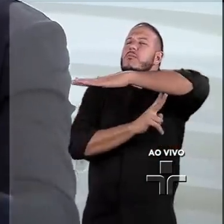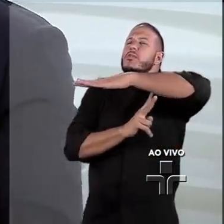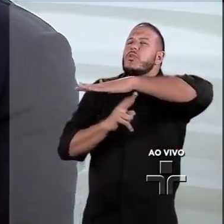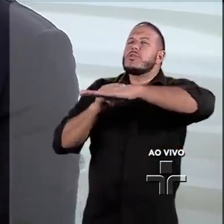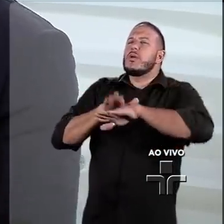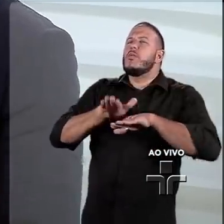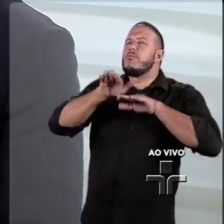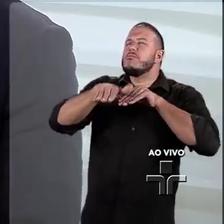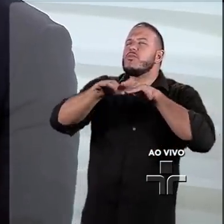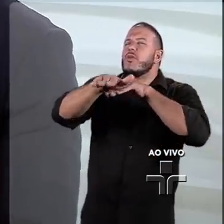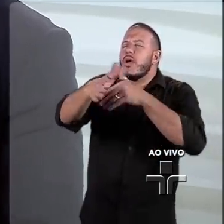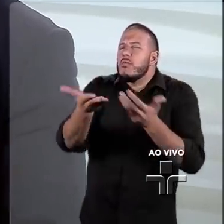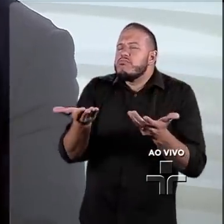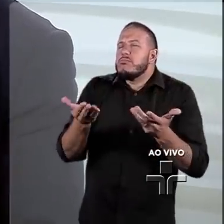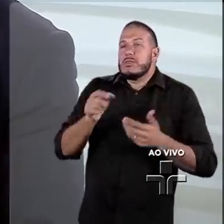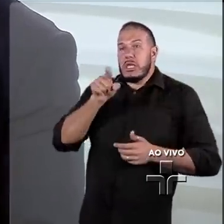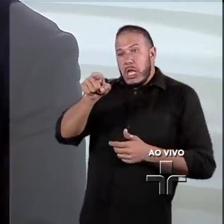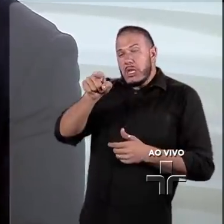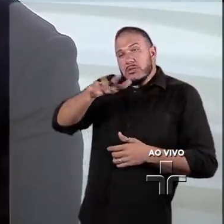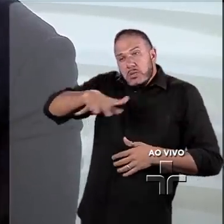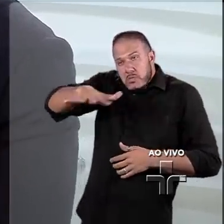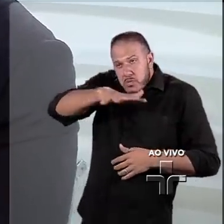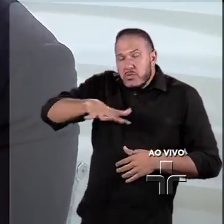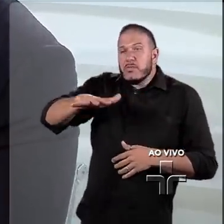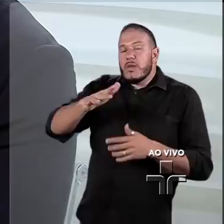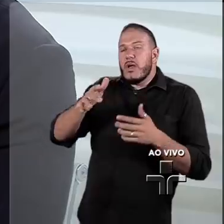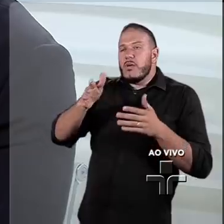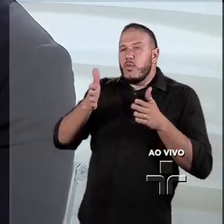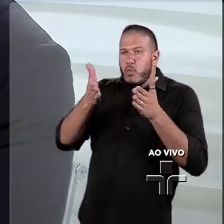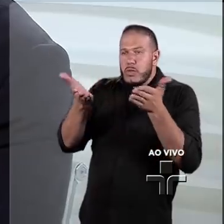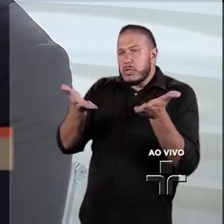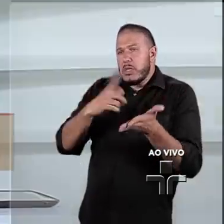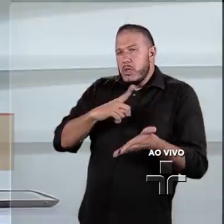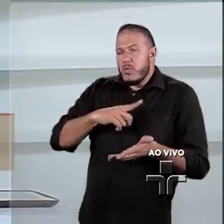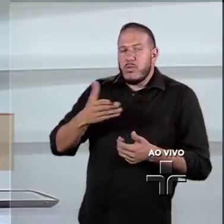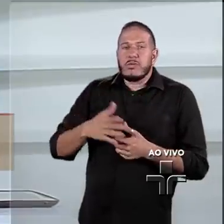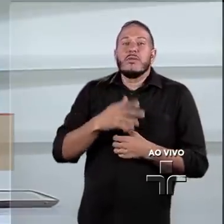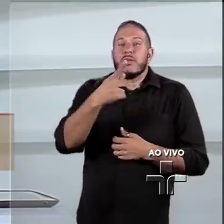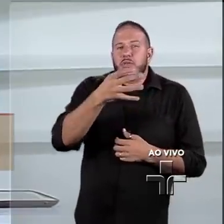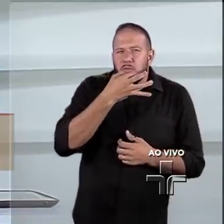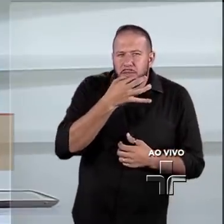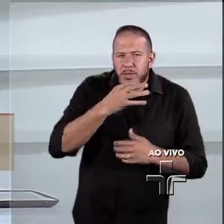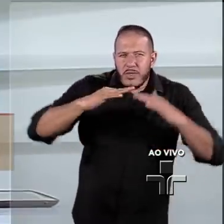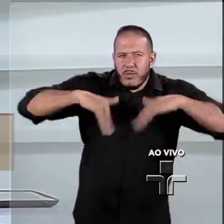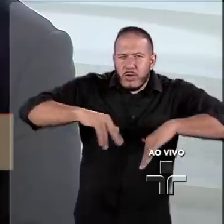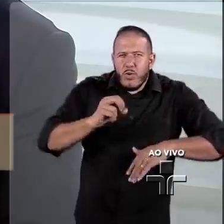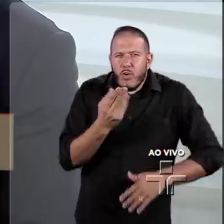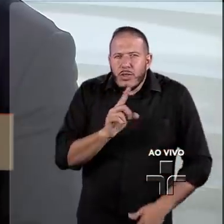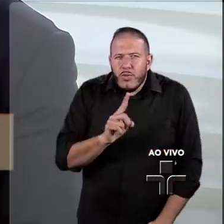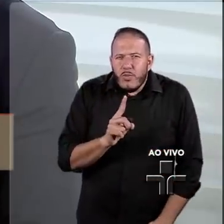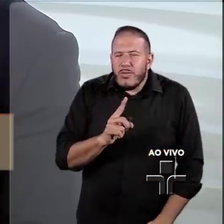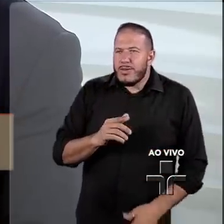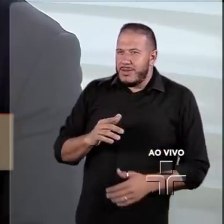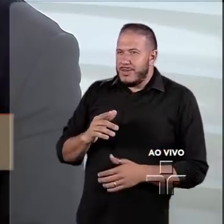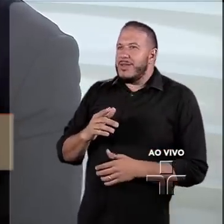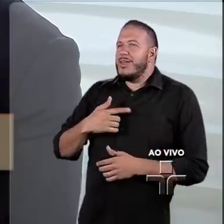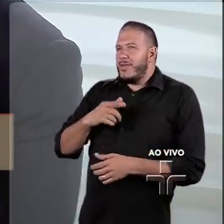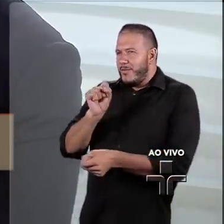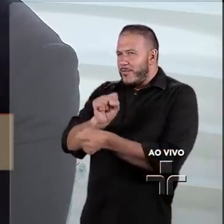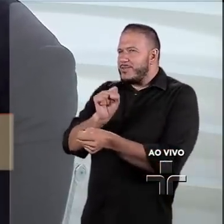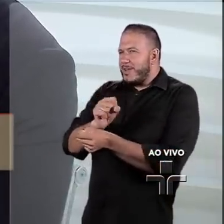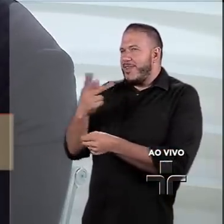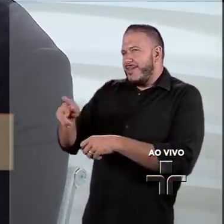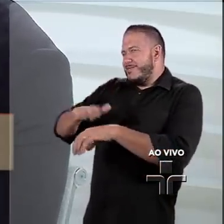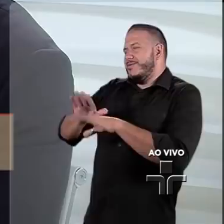sem ele ser o espaço que ele é hoje. A sua posição é demolir ou não? A minha posição, eu vou aguardar esse